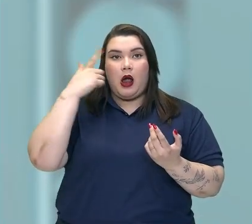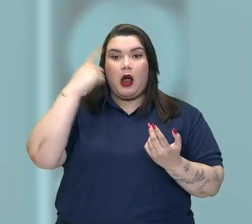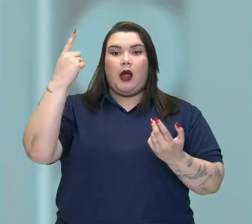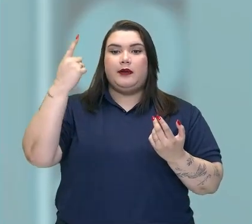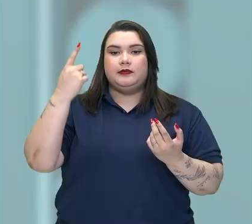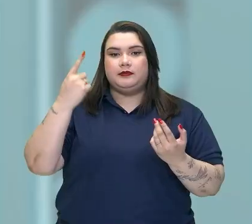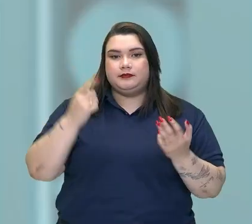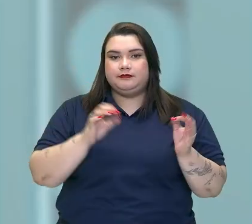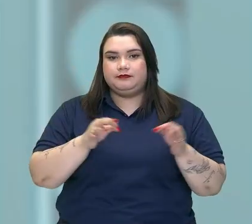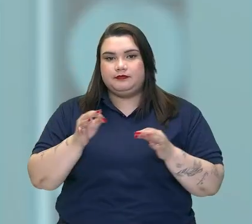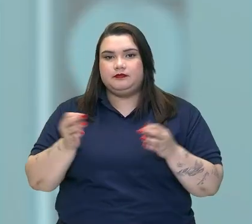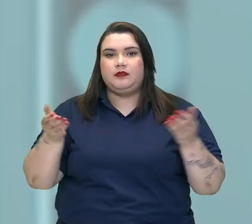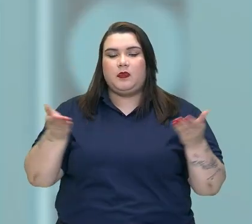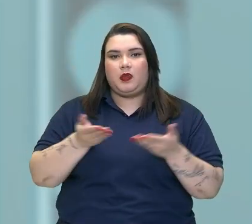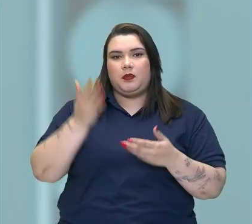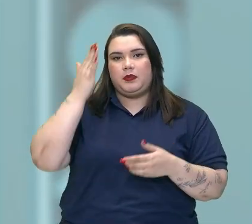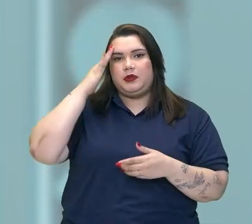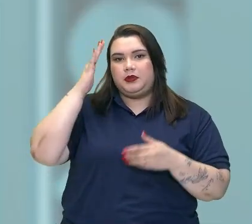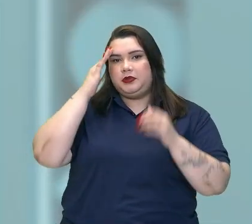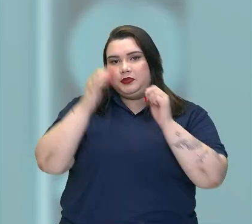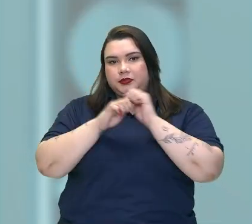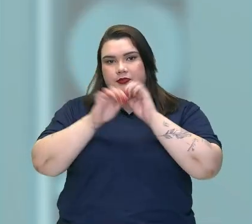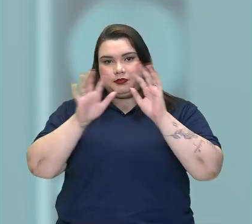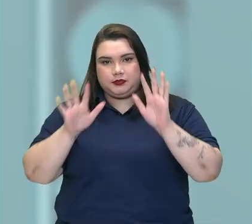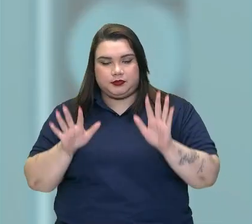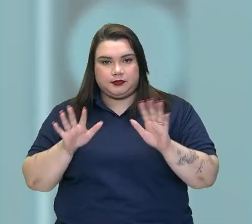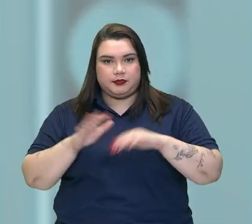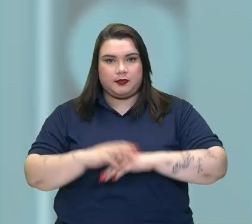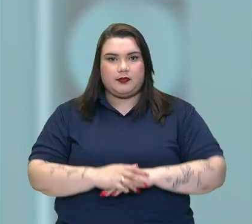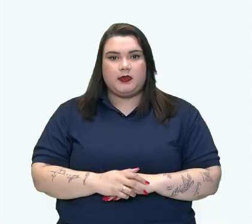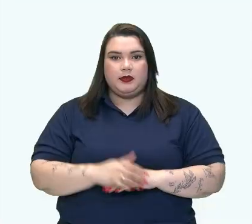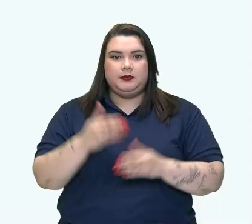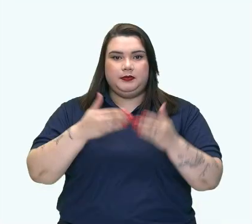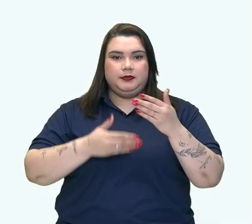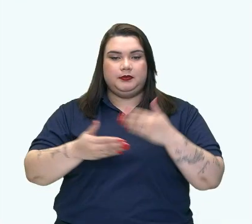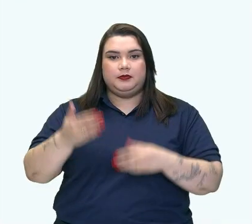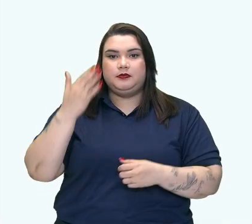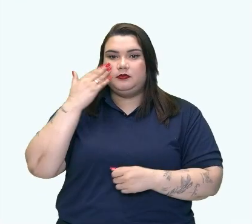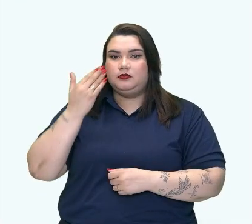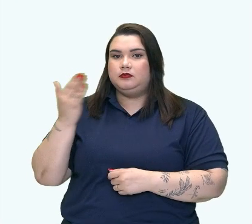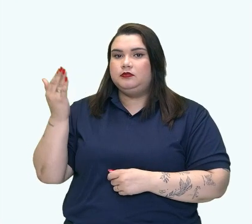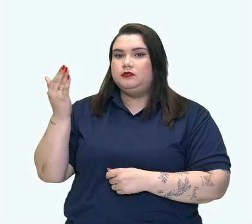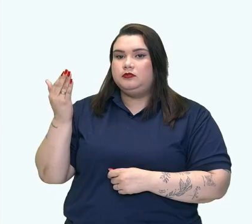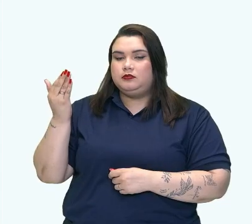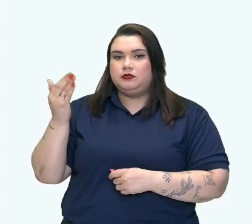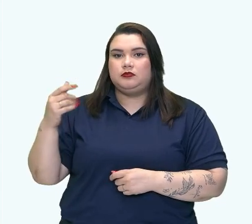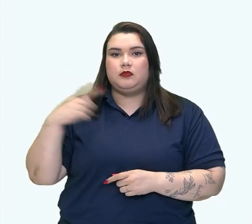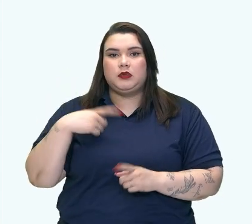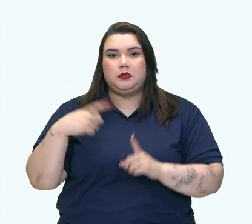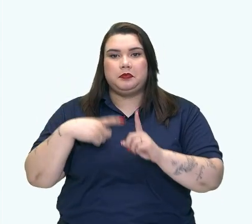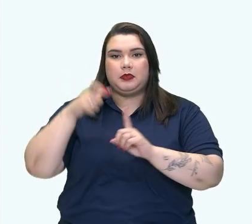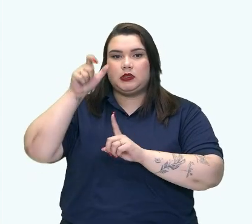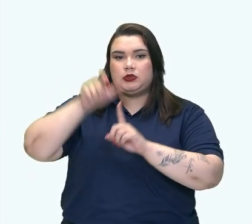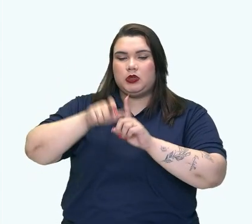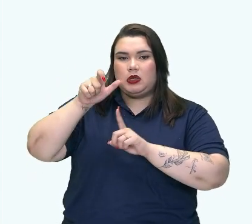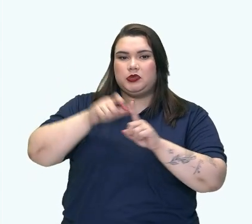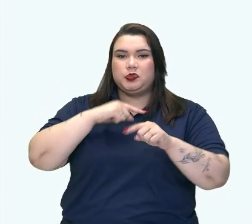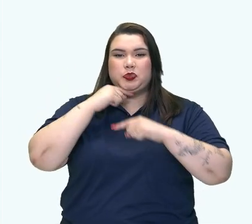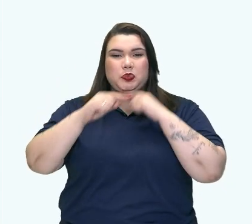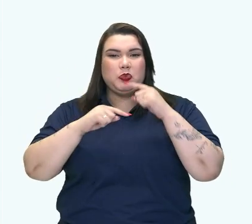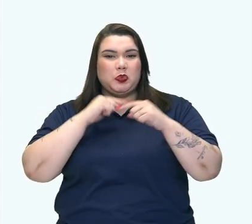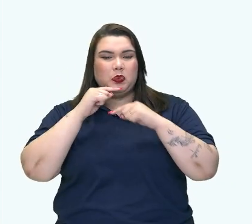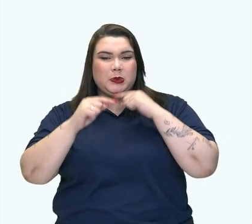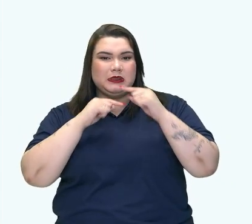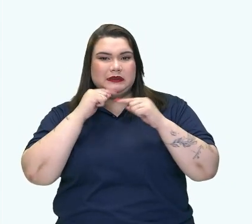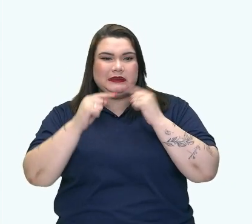dizer: ah, agora eu entendi essa realidade. Vamos continuar aí. Nós vamos ter personagens imersos